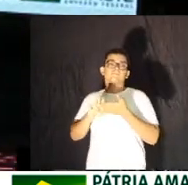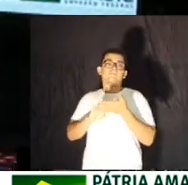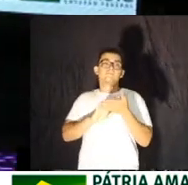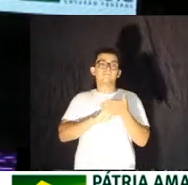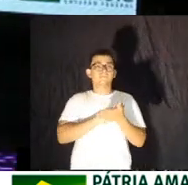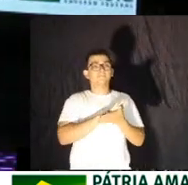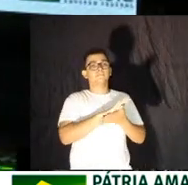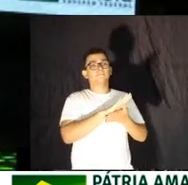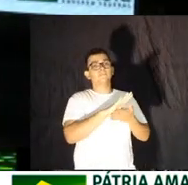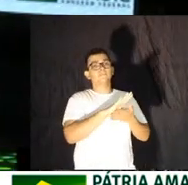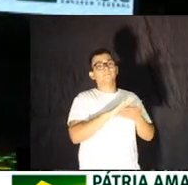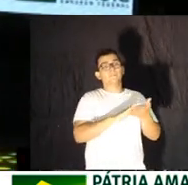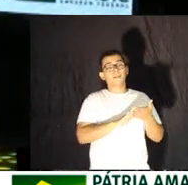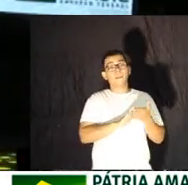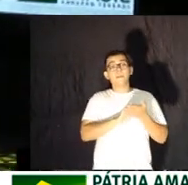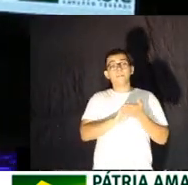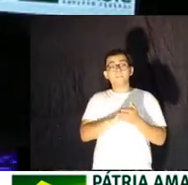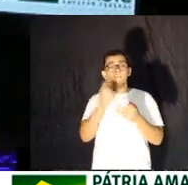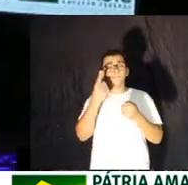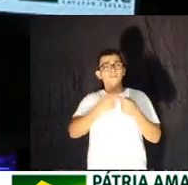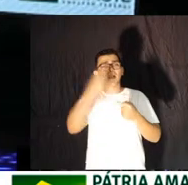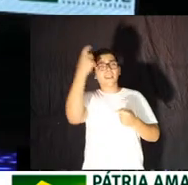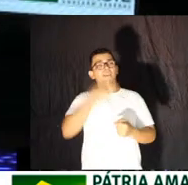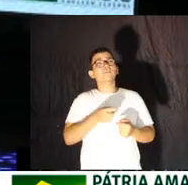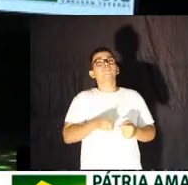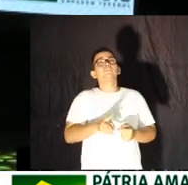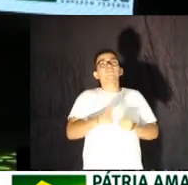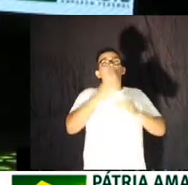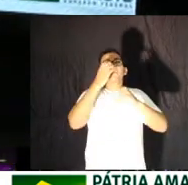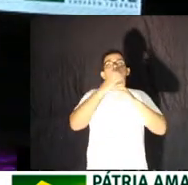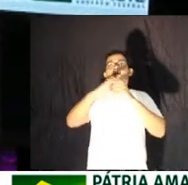a cada vez que canto